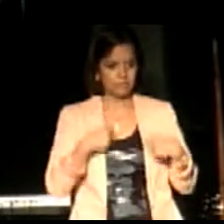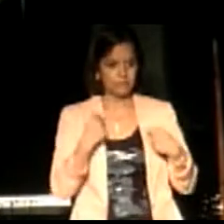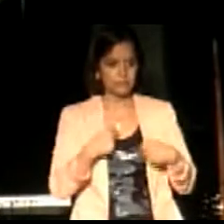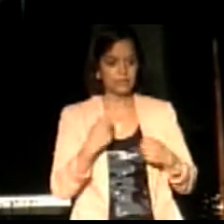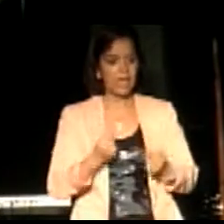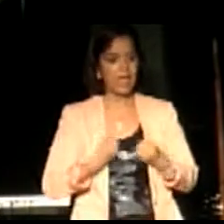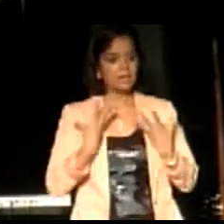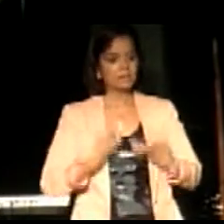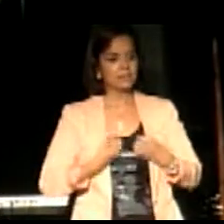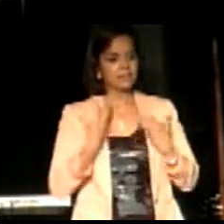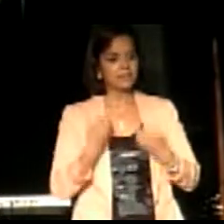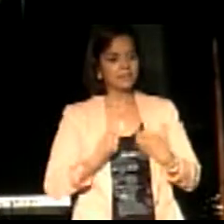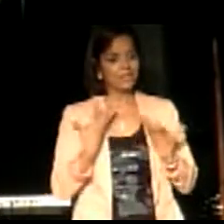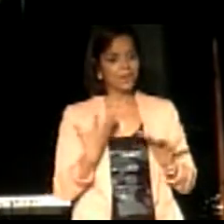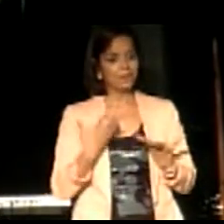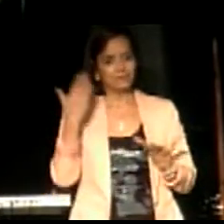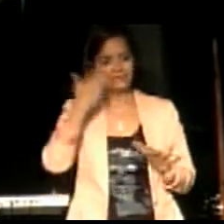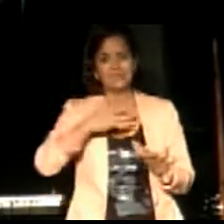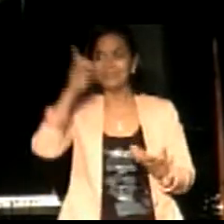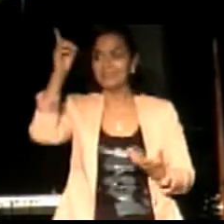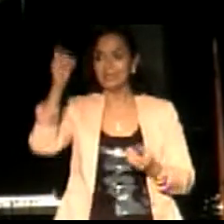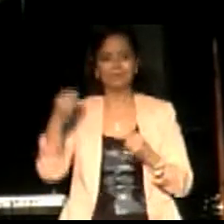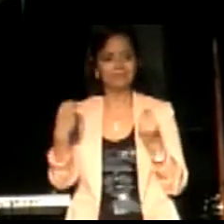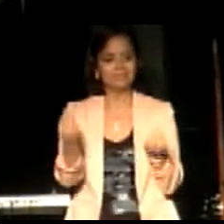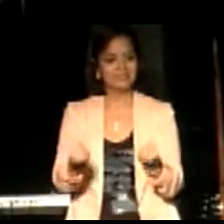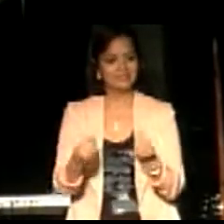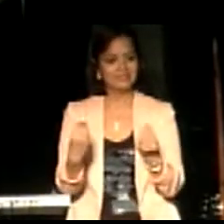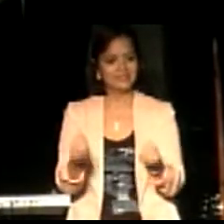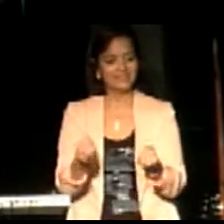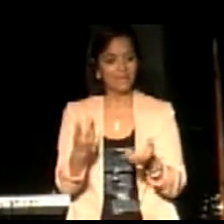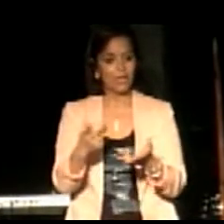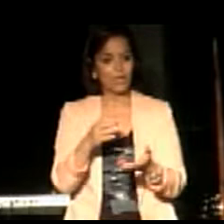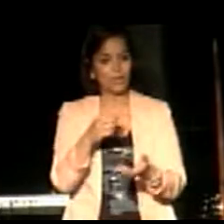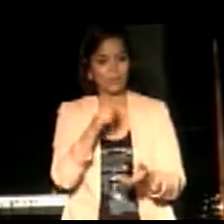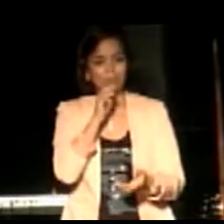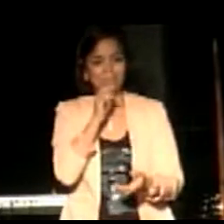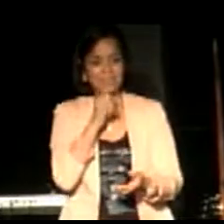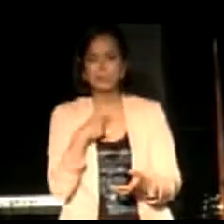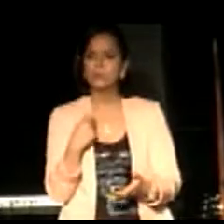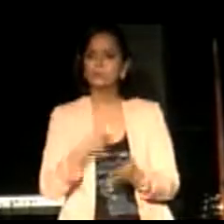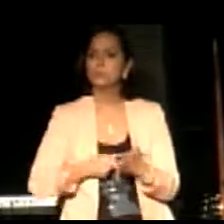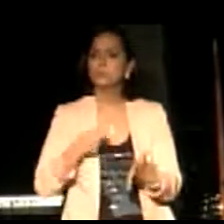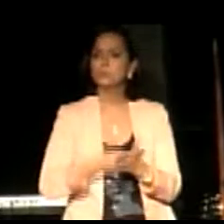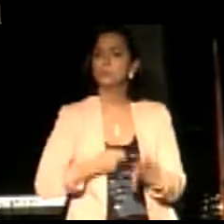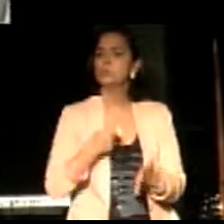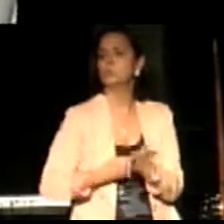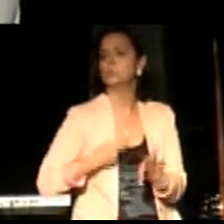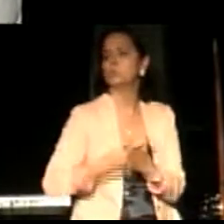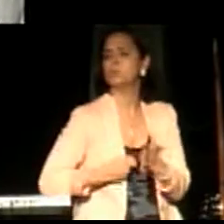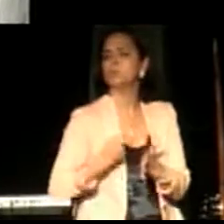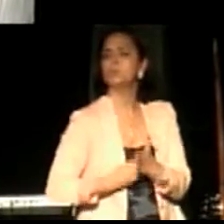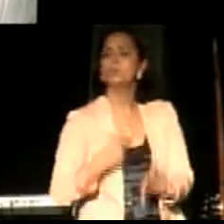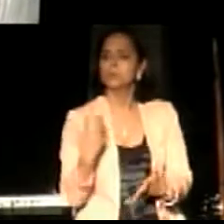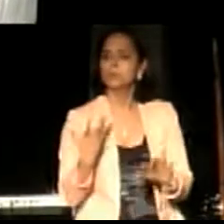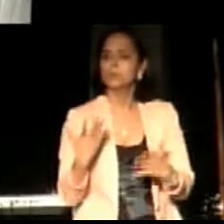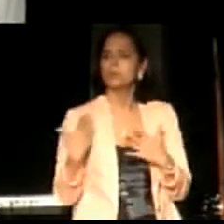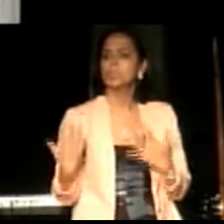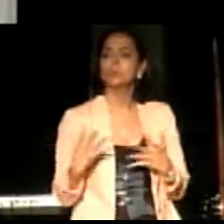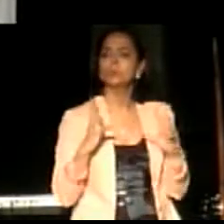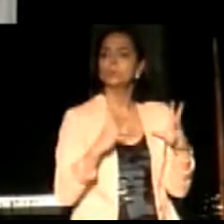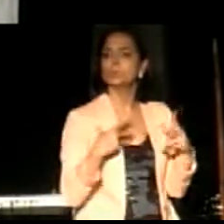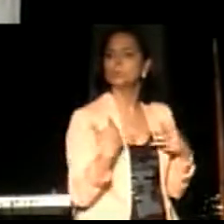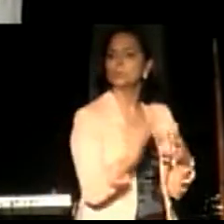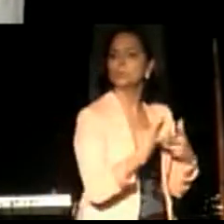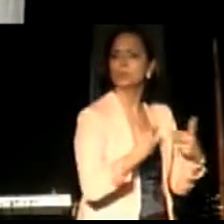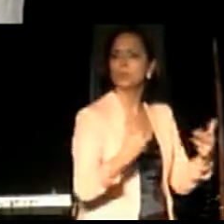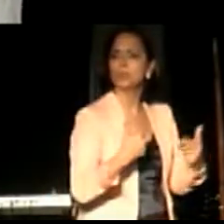você reage e você vive diante de tudo isso? Você luta com unhas e dentes para manter tudo isso que lhe